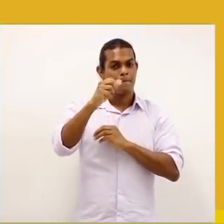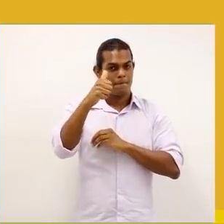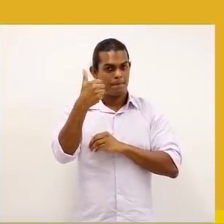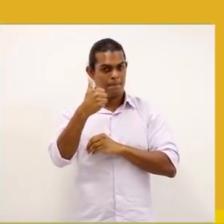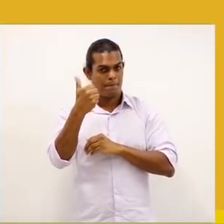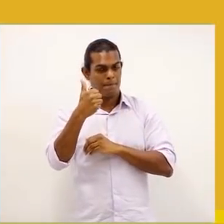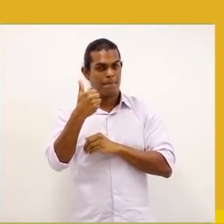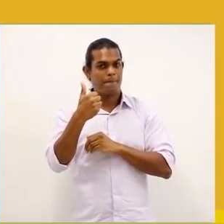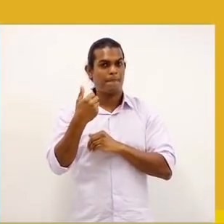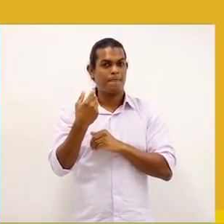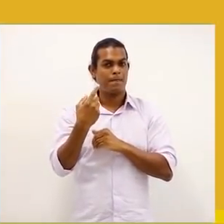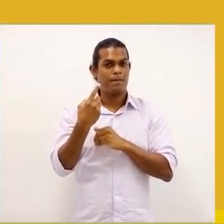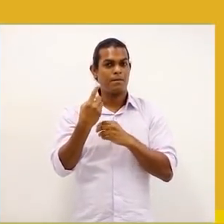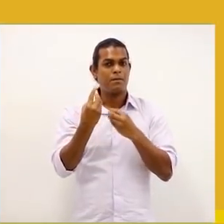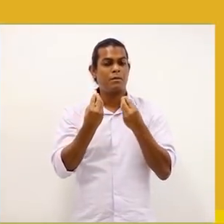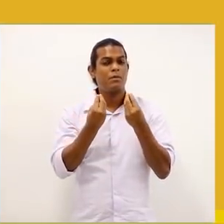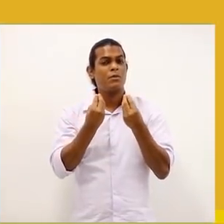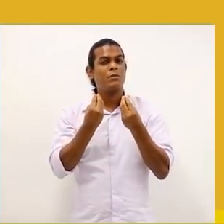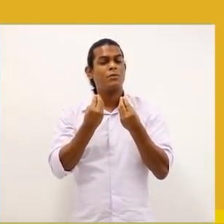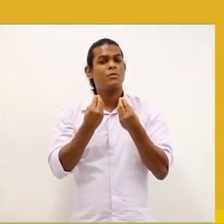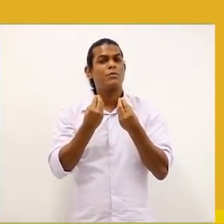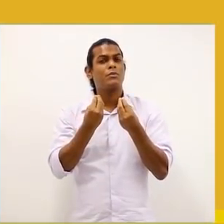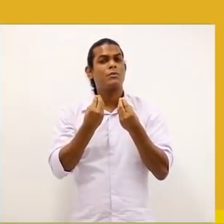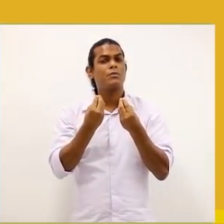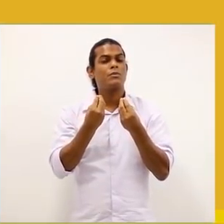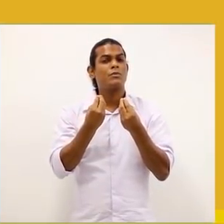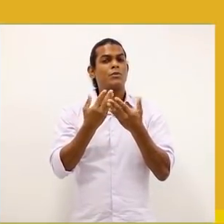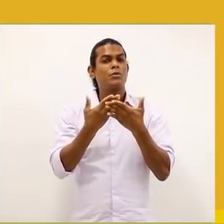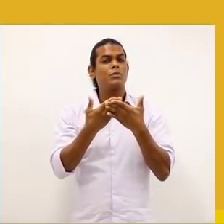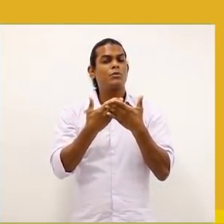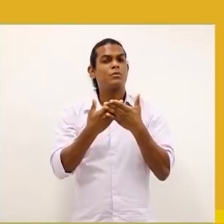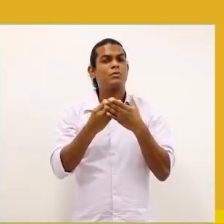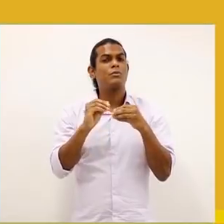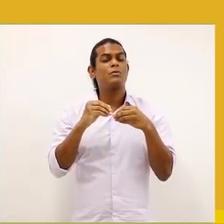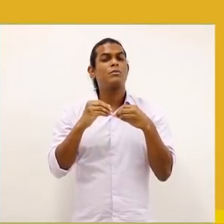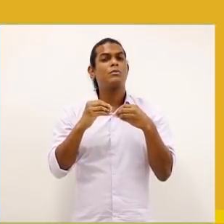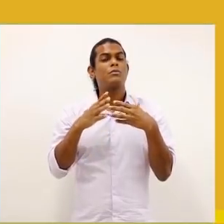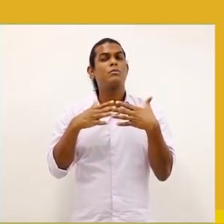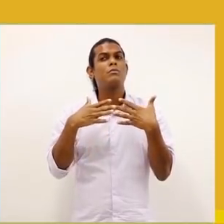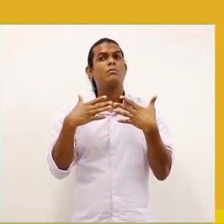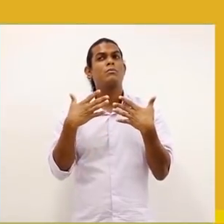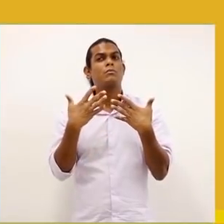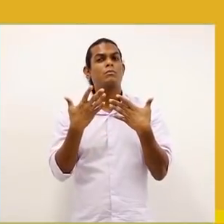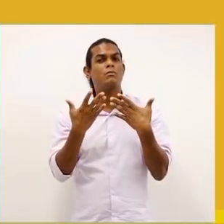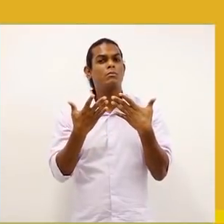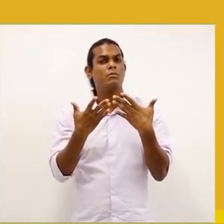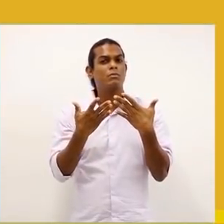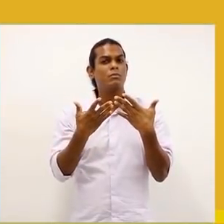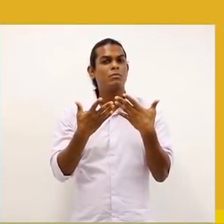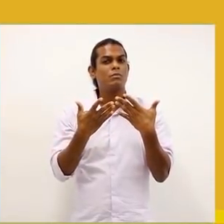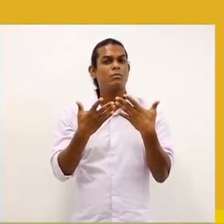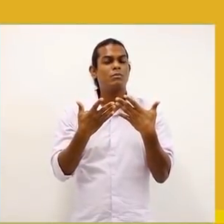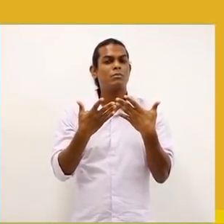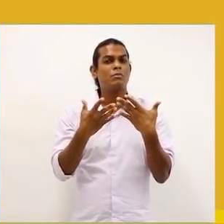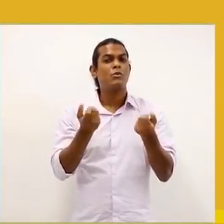competência o que cabe ao empregador para garantir um ambiente de trabalho sadio, um